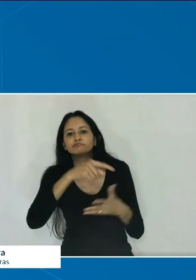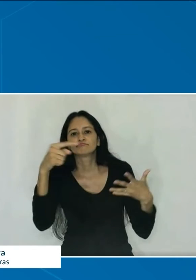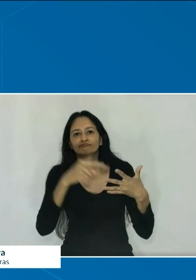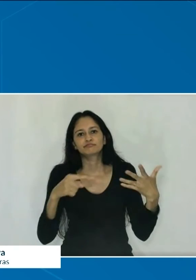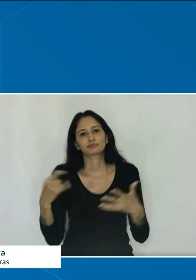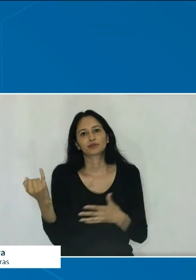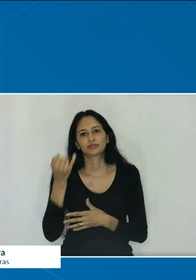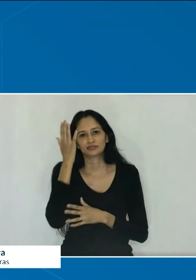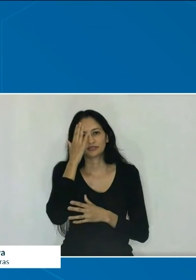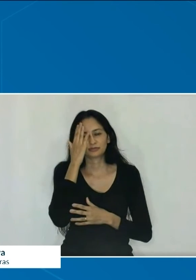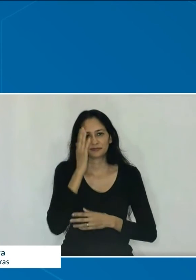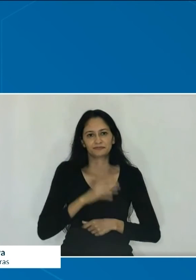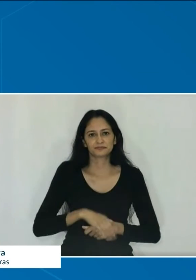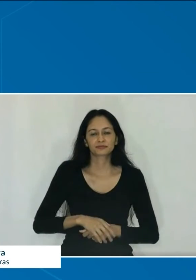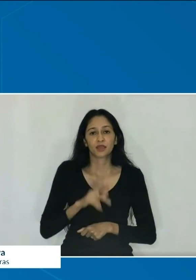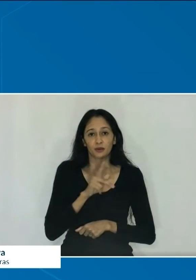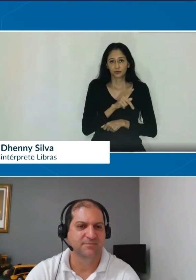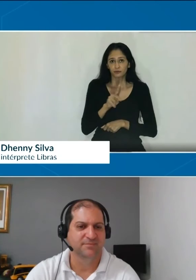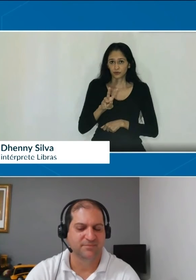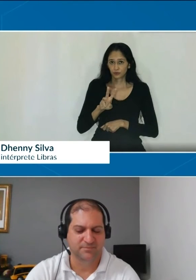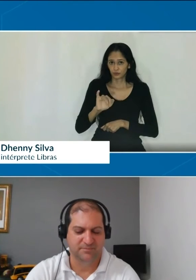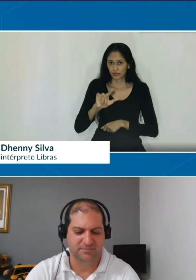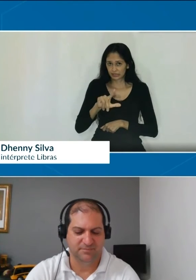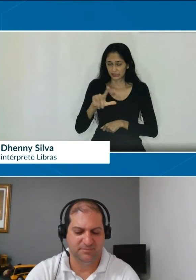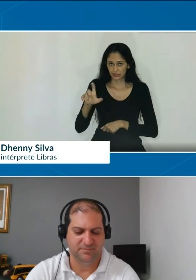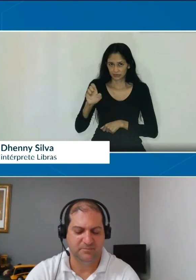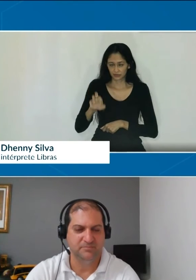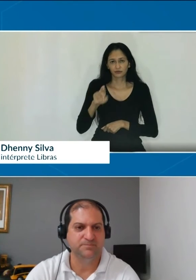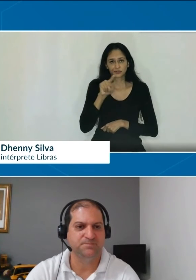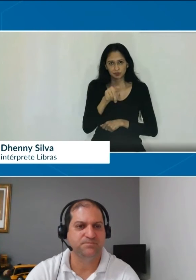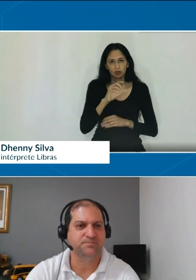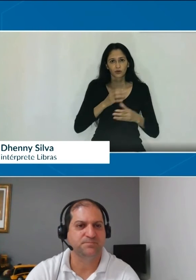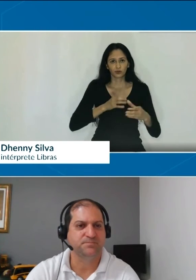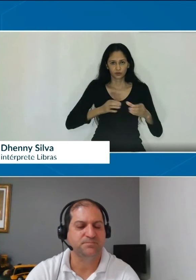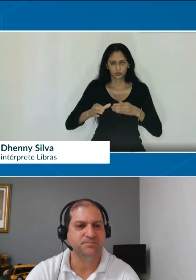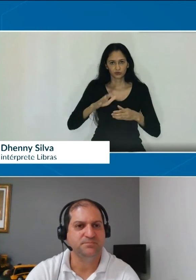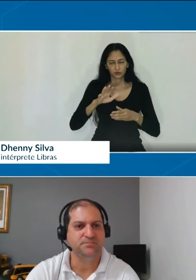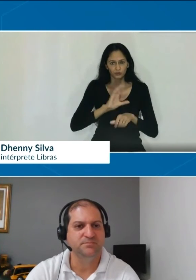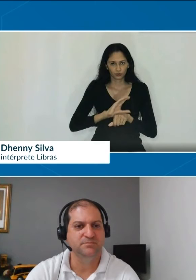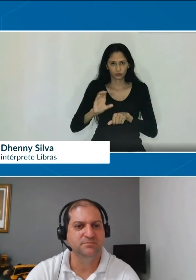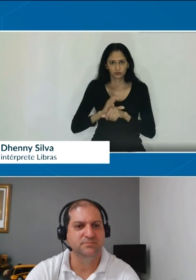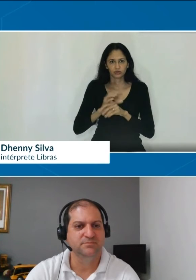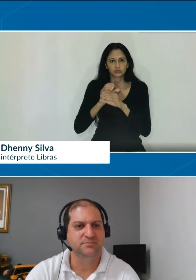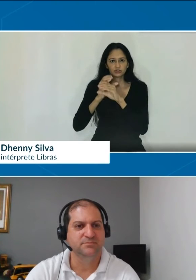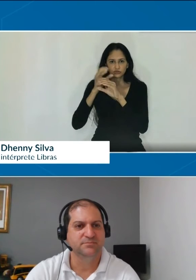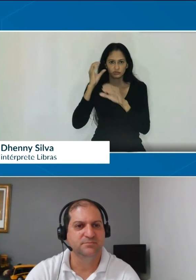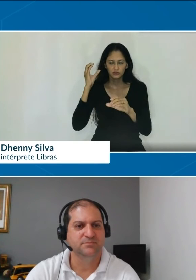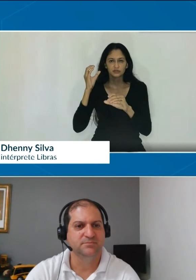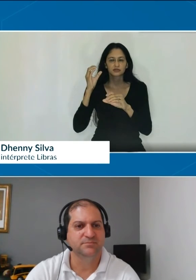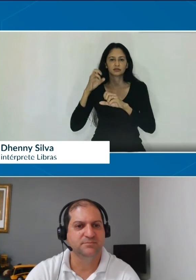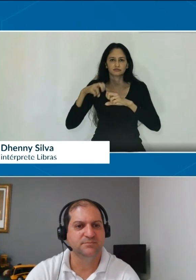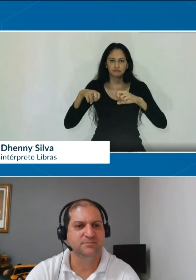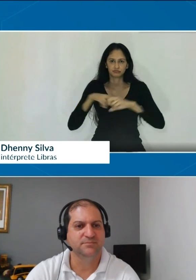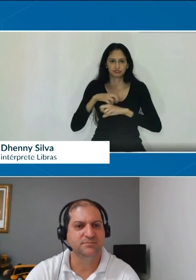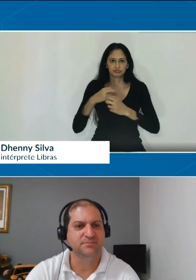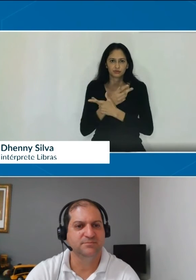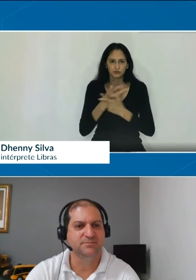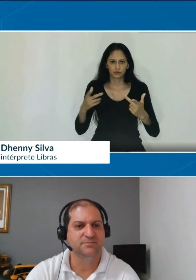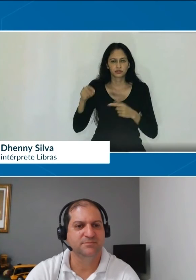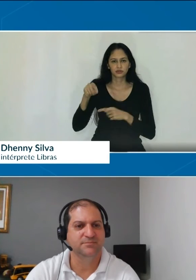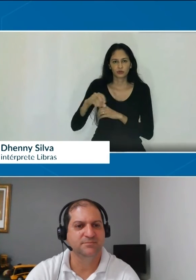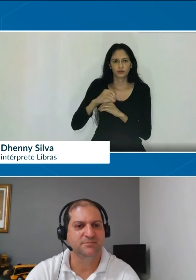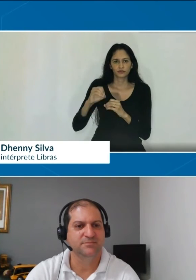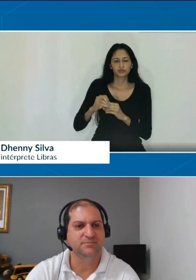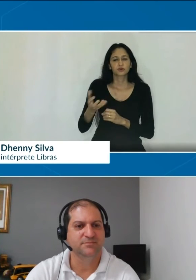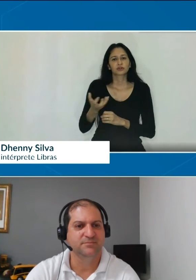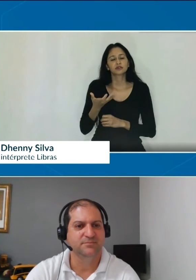Professor Willer, como coordenador do curso de Engenharia de Transportes da UFG, queria que o senhor falasse